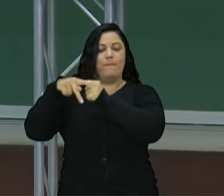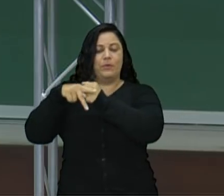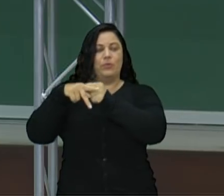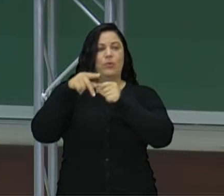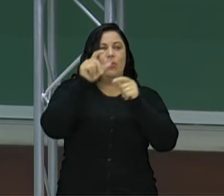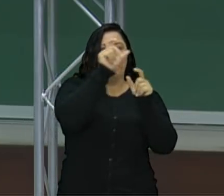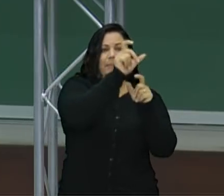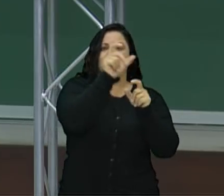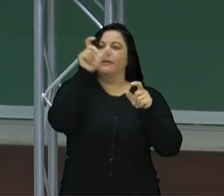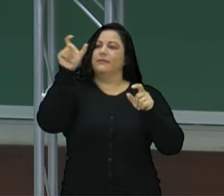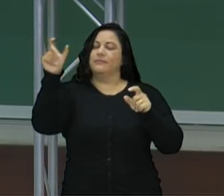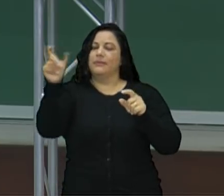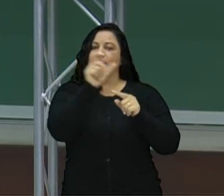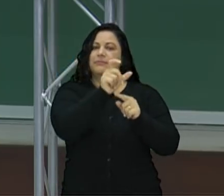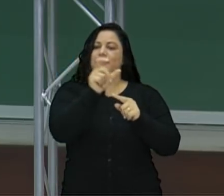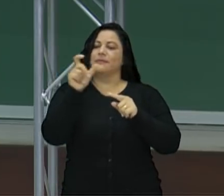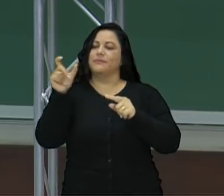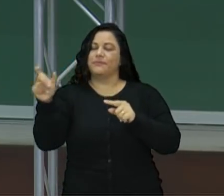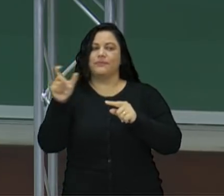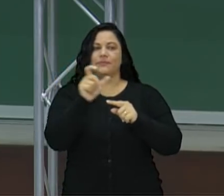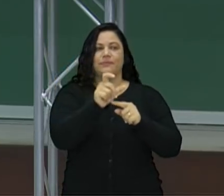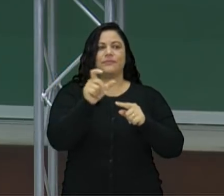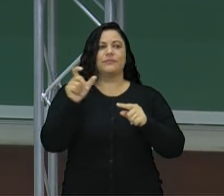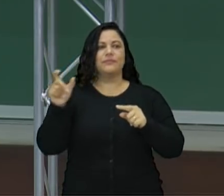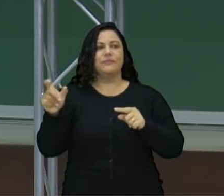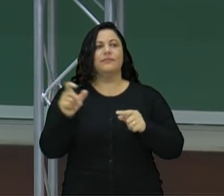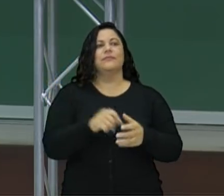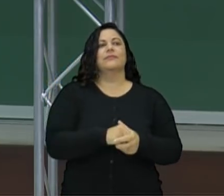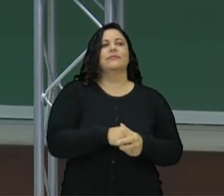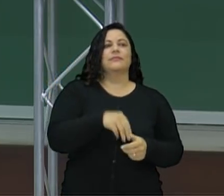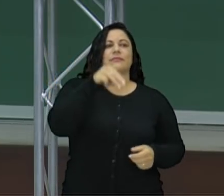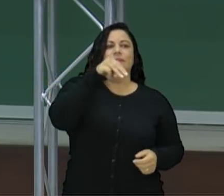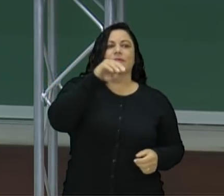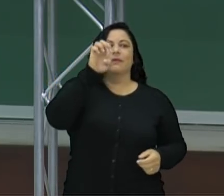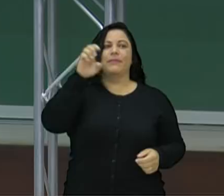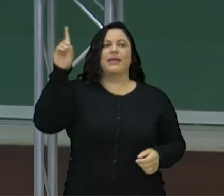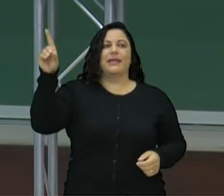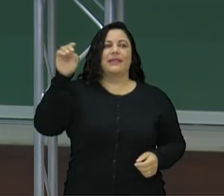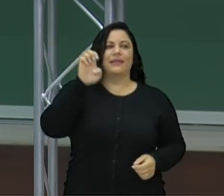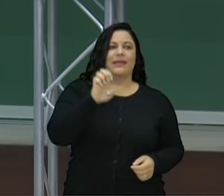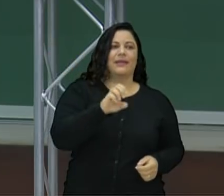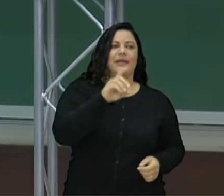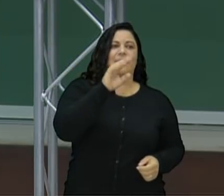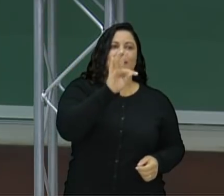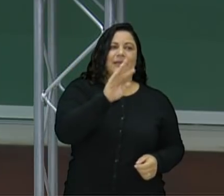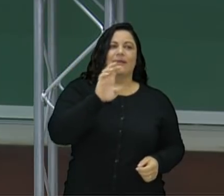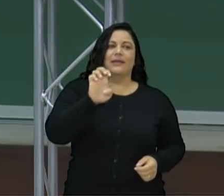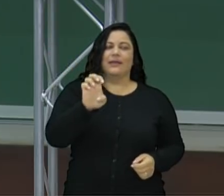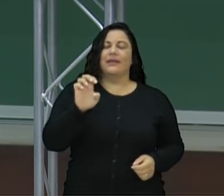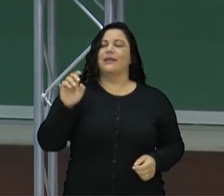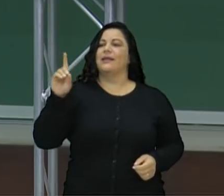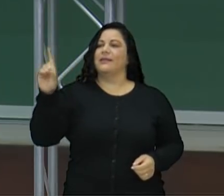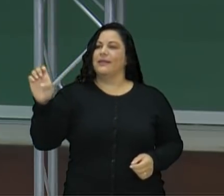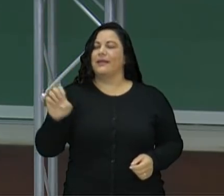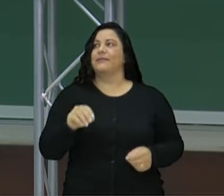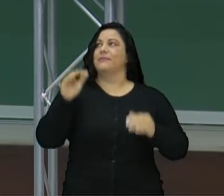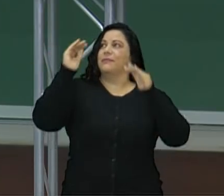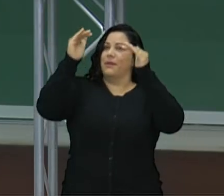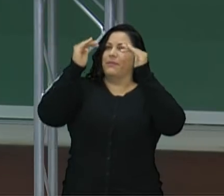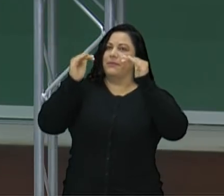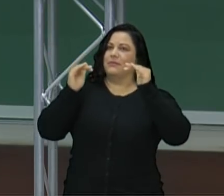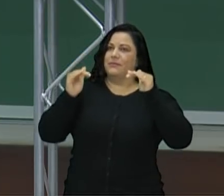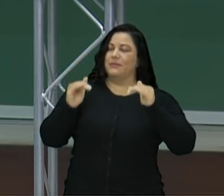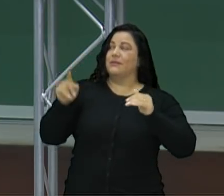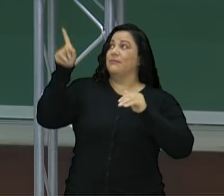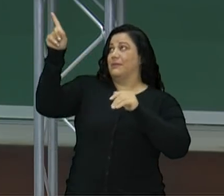me, a tu é o te, ele, se, nós, nos, vós, vos e eles,